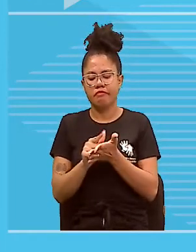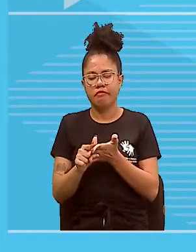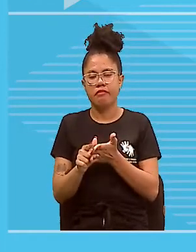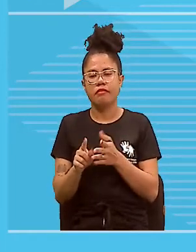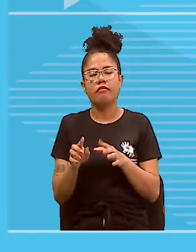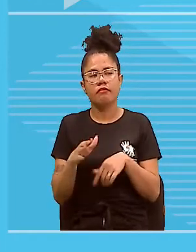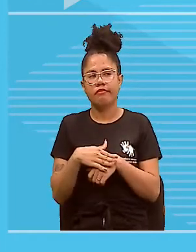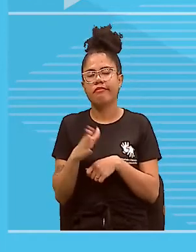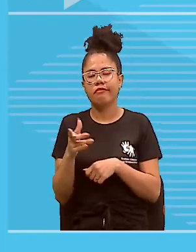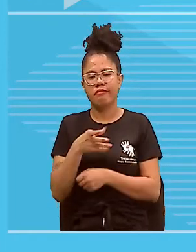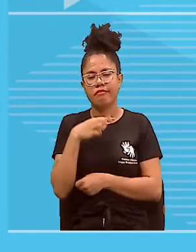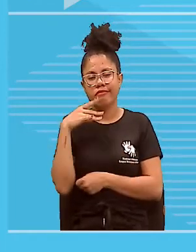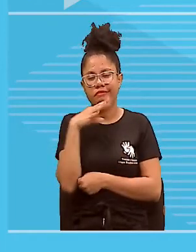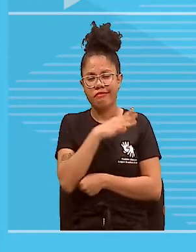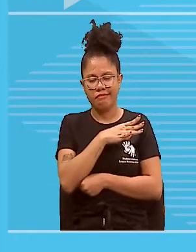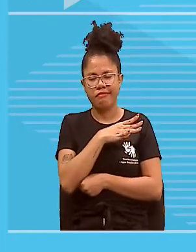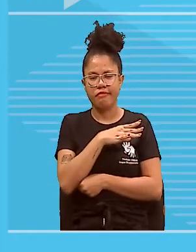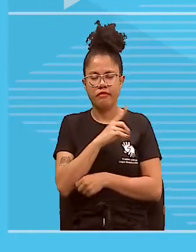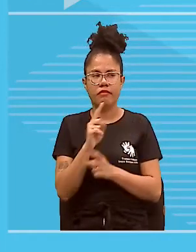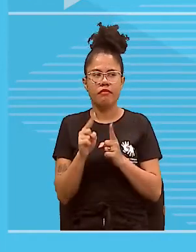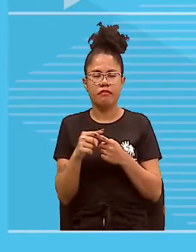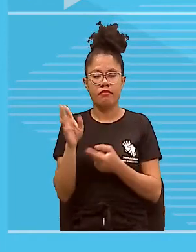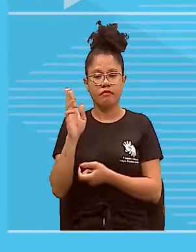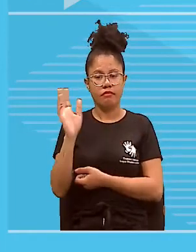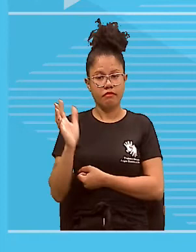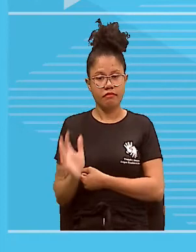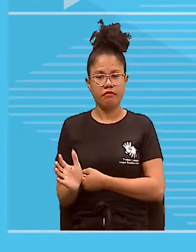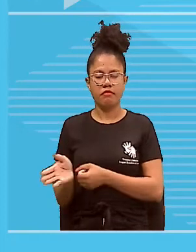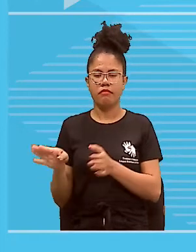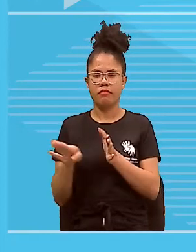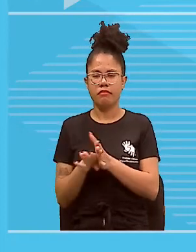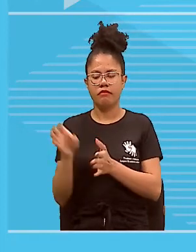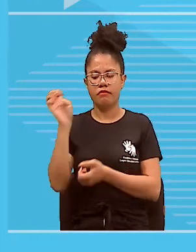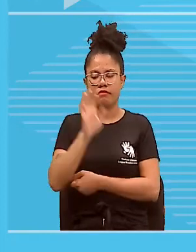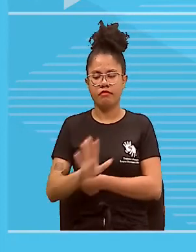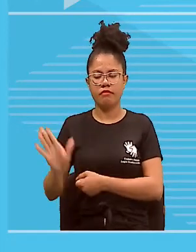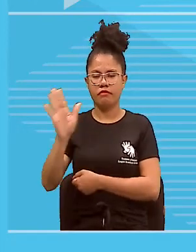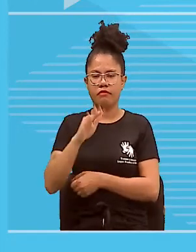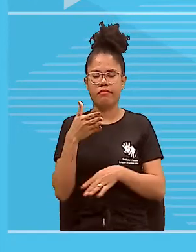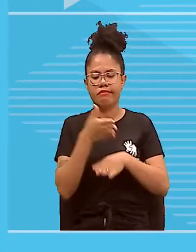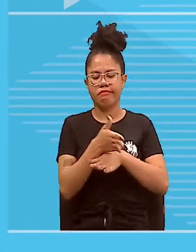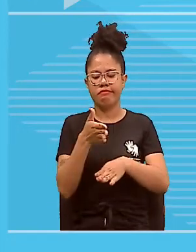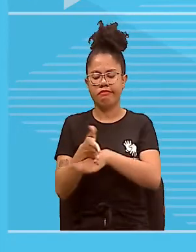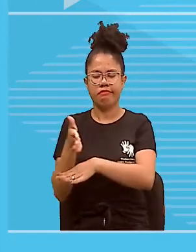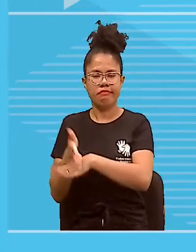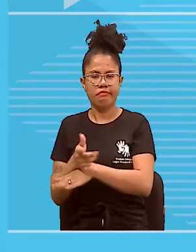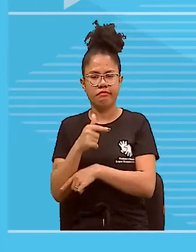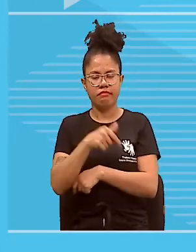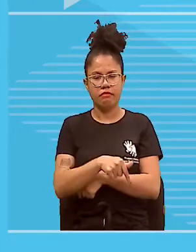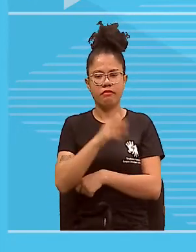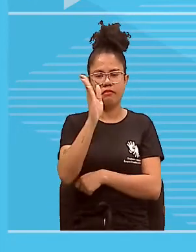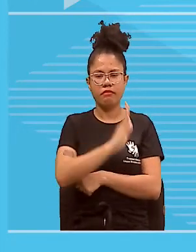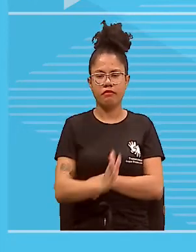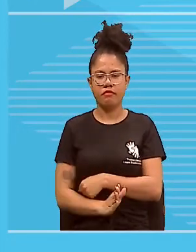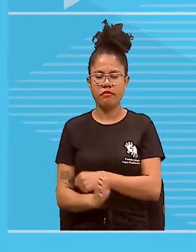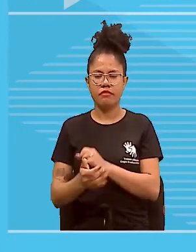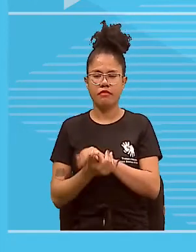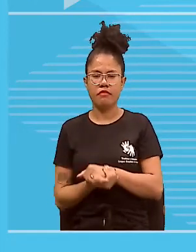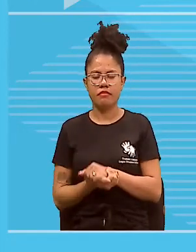quentes também né mas baratos que chegavam da Europa e que passavam a ser fabricados também